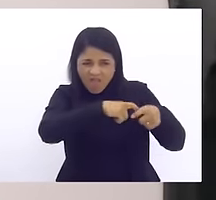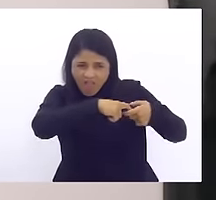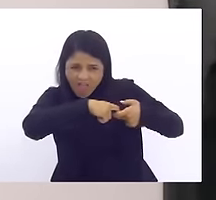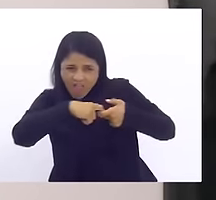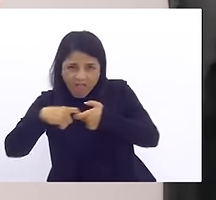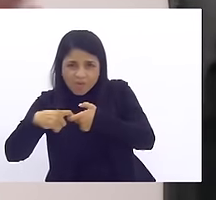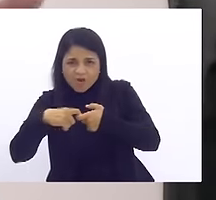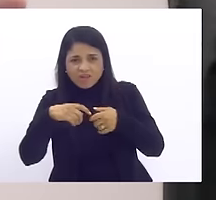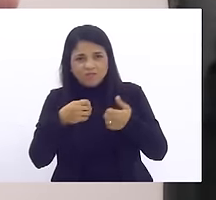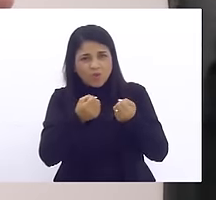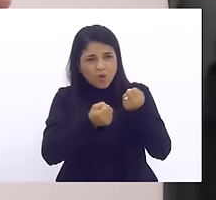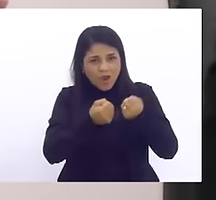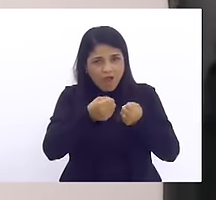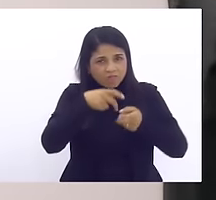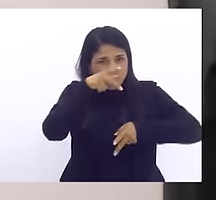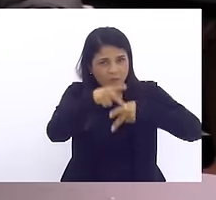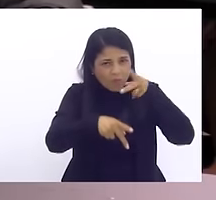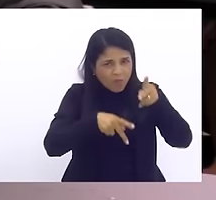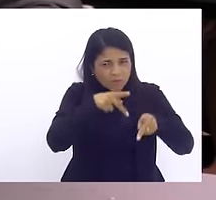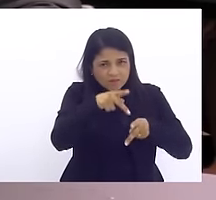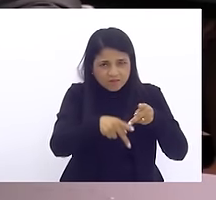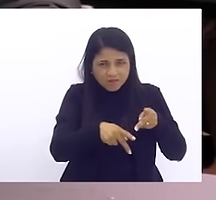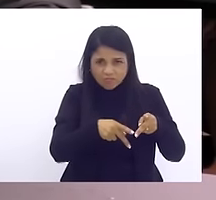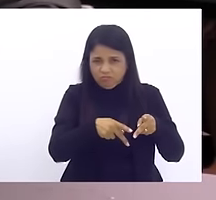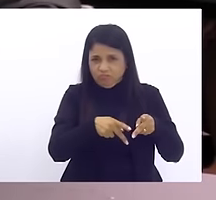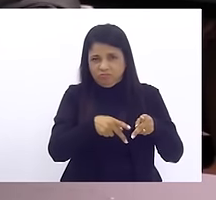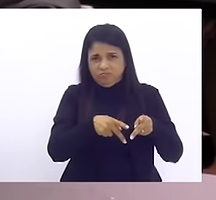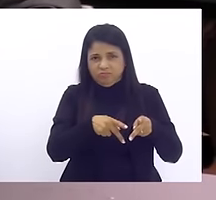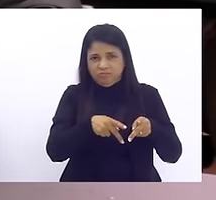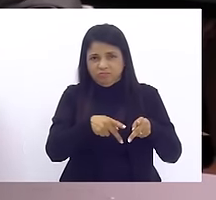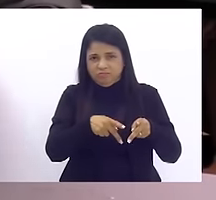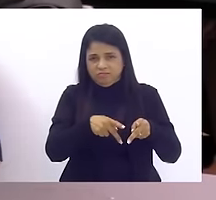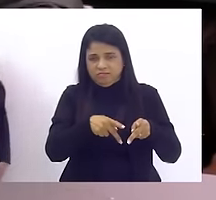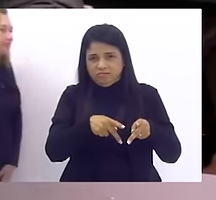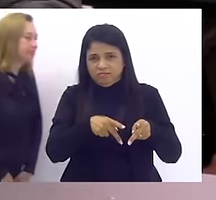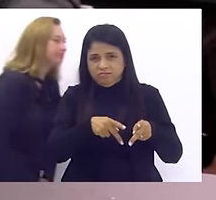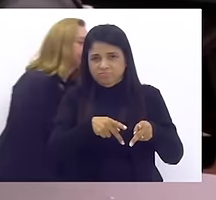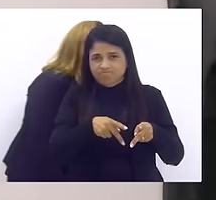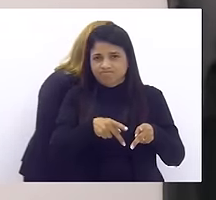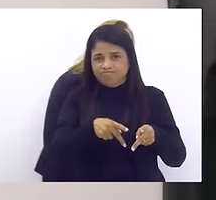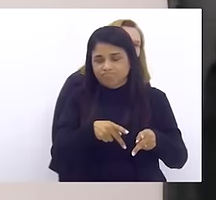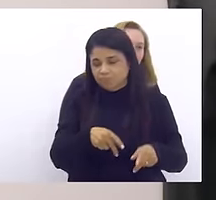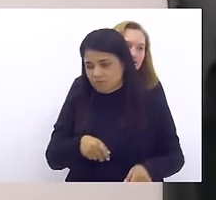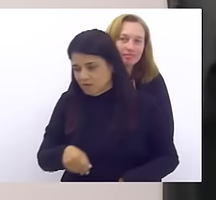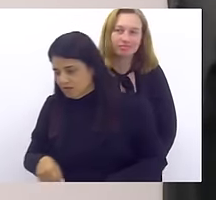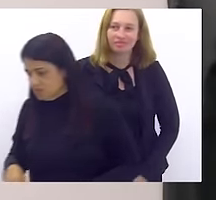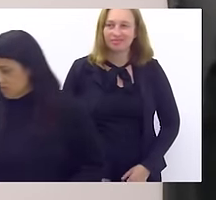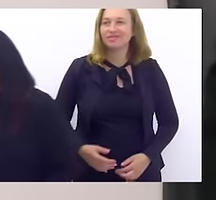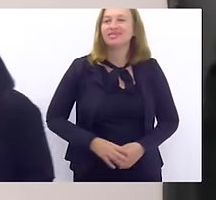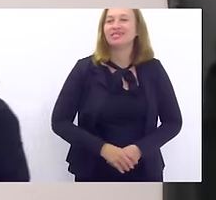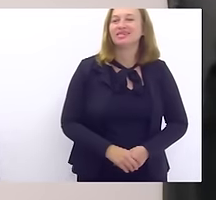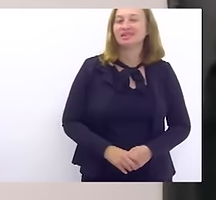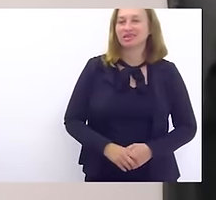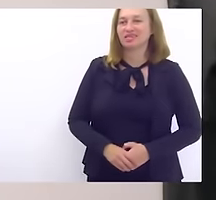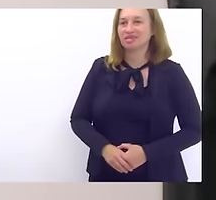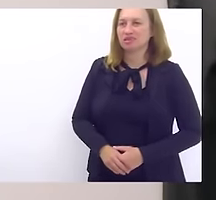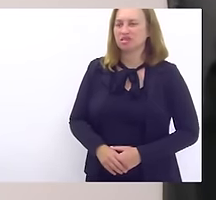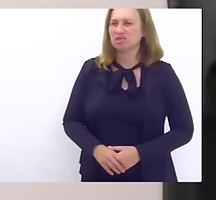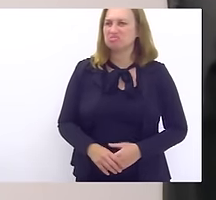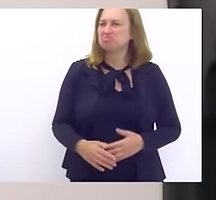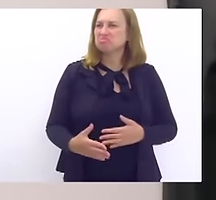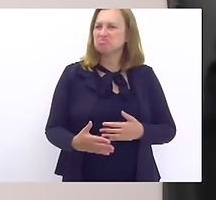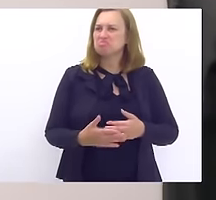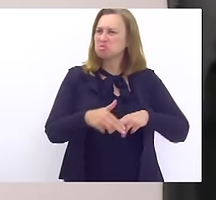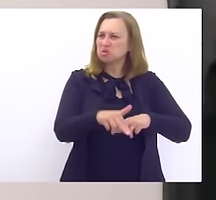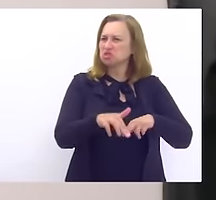da população de bem carro que sem critério algum é rebocado